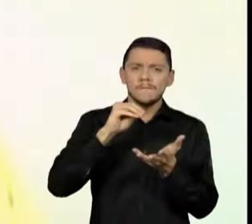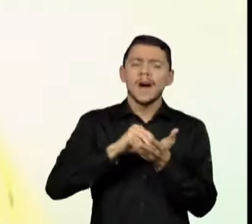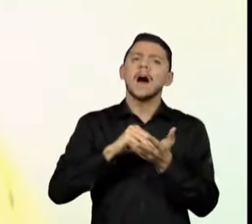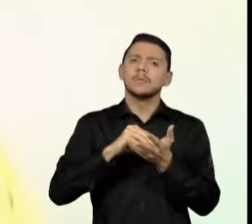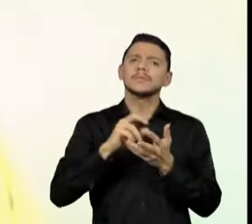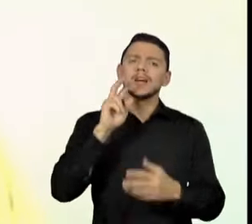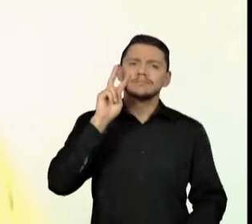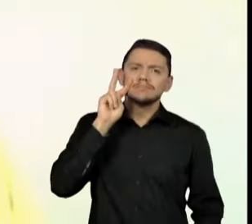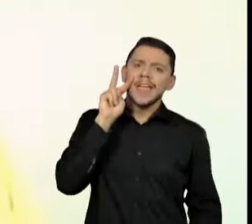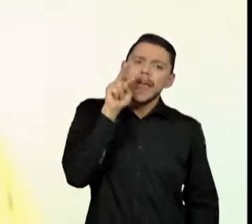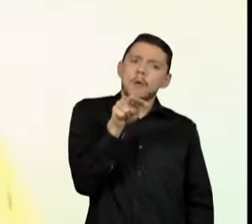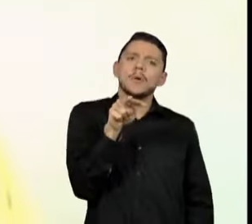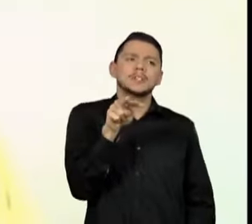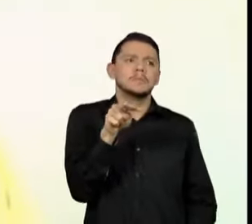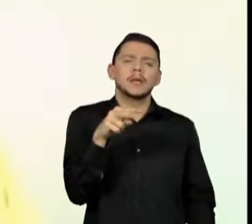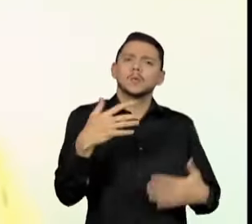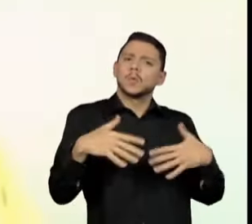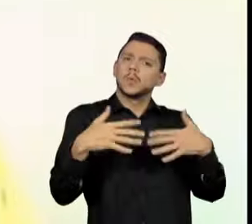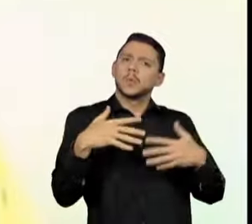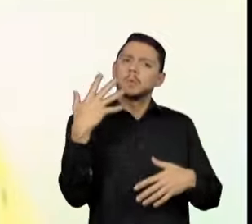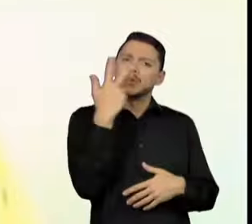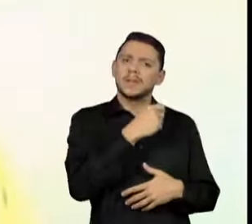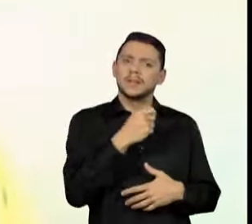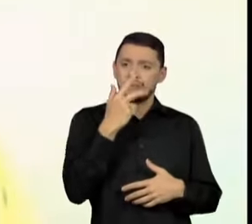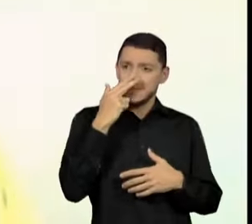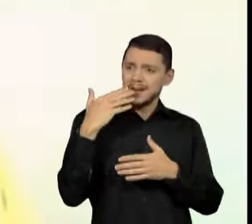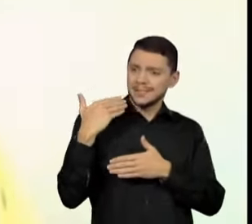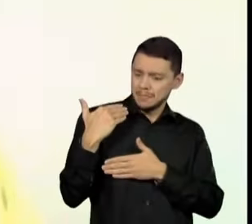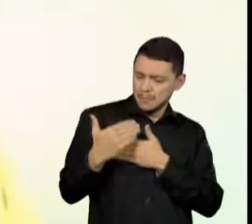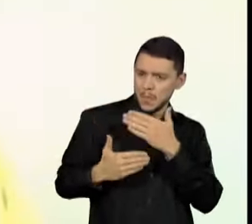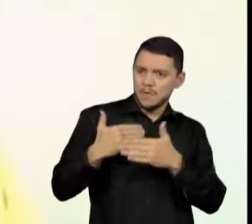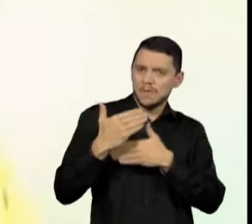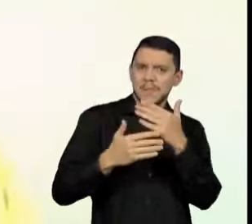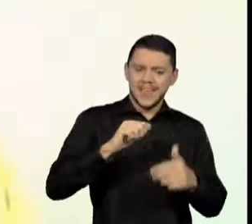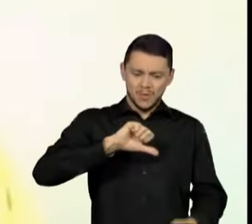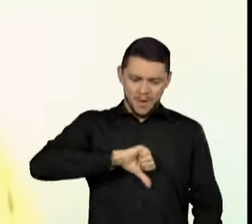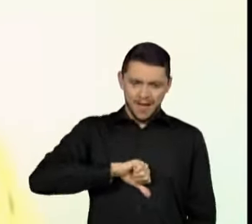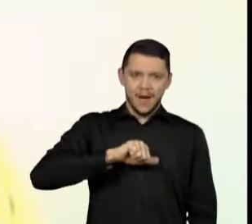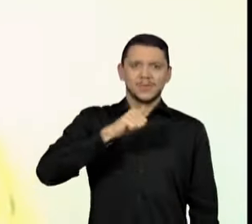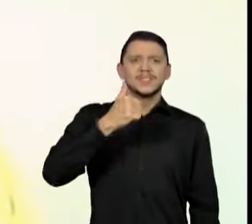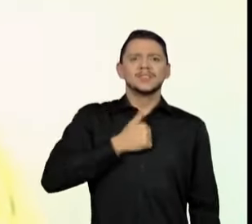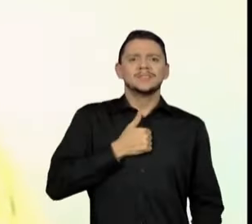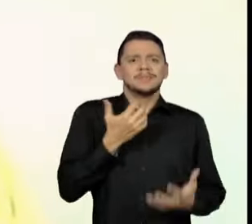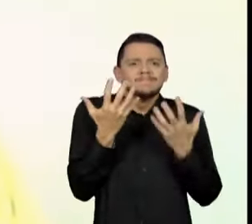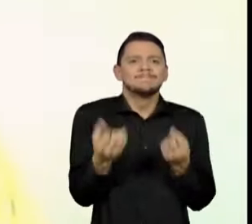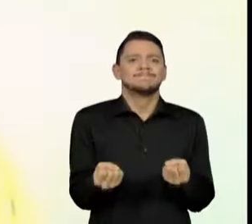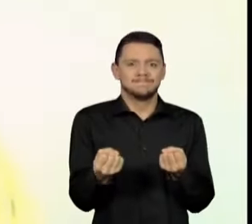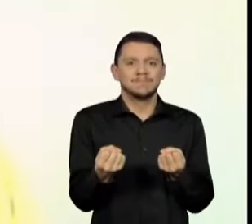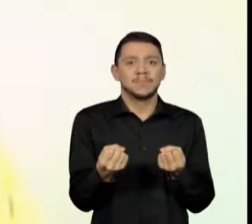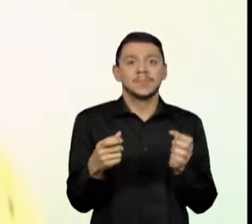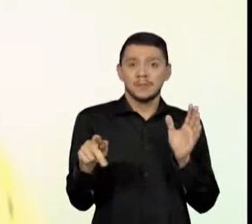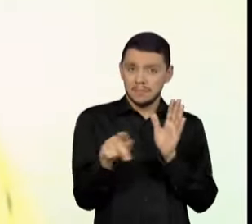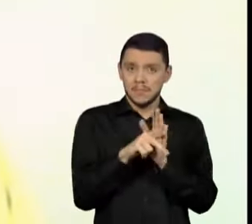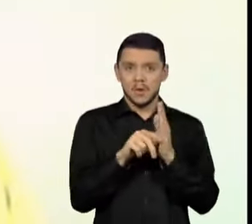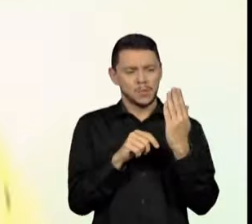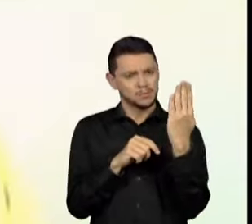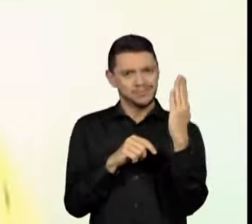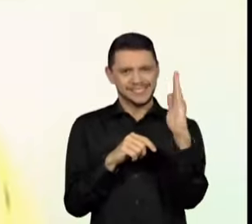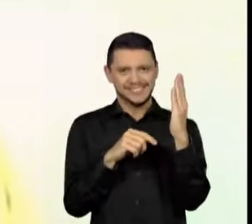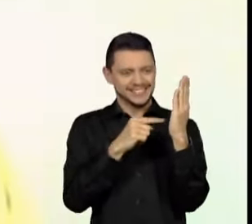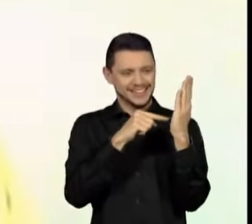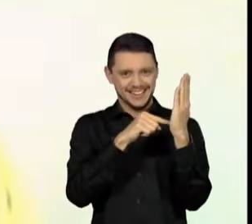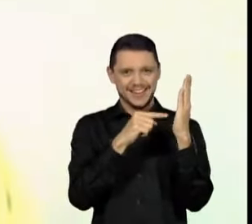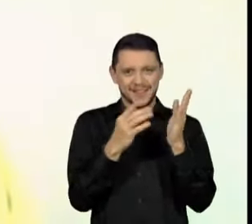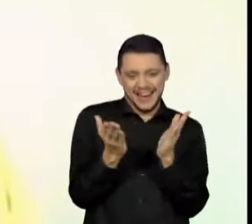partir de um movimento nosso de autoestima. Então, o mito de Narciso não, não reflete o nosso rosto. Olha,